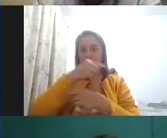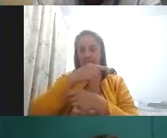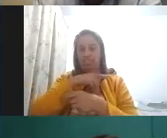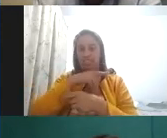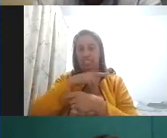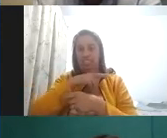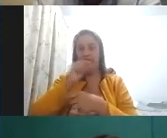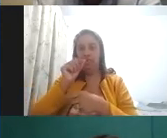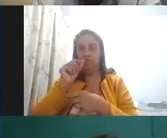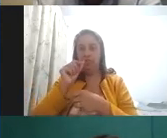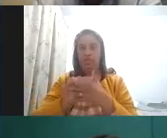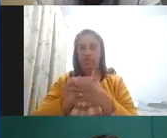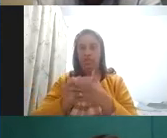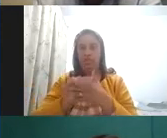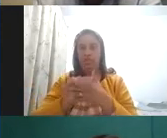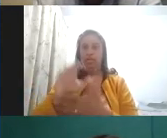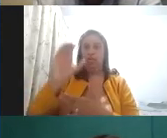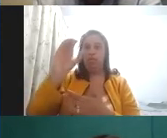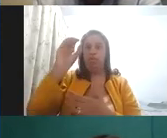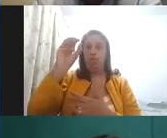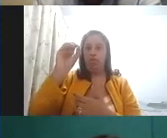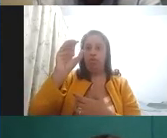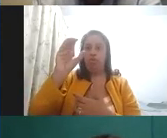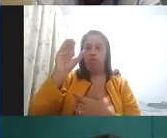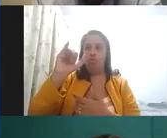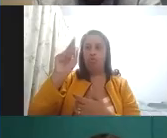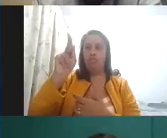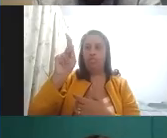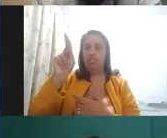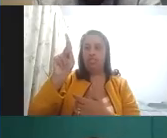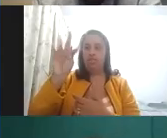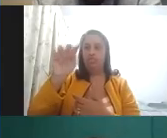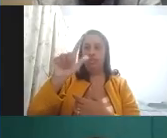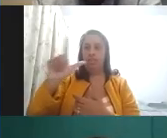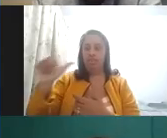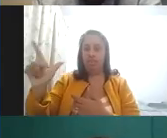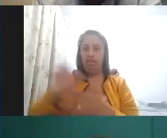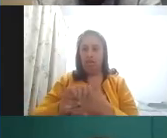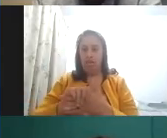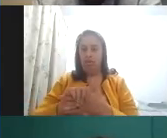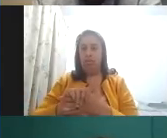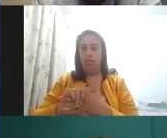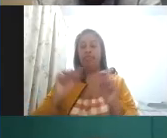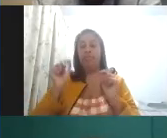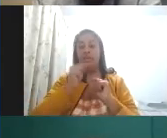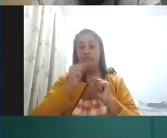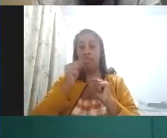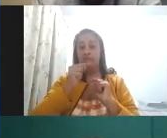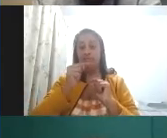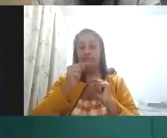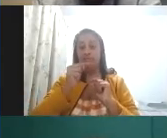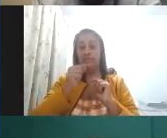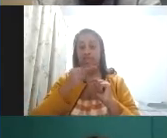vai o occipital aqui em cima, e o atlas, que é o axis, que é essa vértebra onde tem esse dente aqui, ó. Então, isso aqui é o